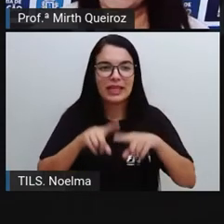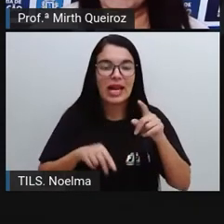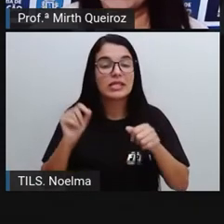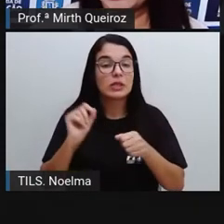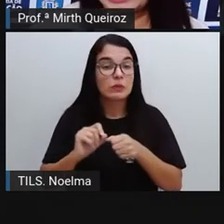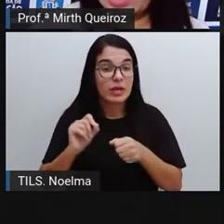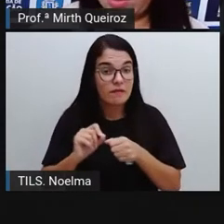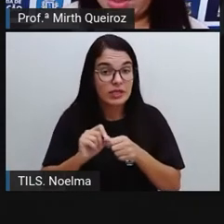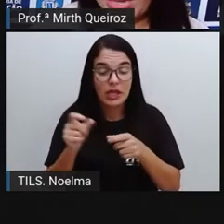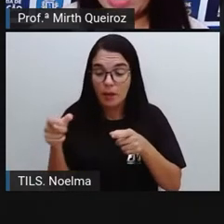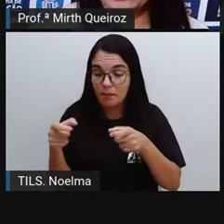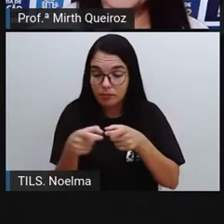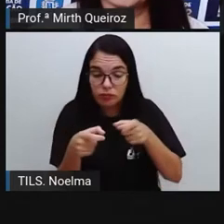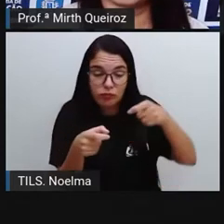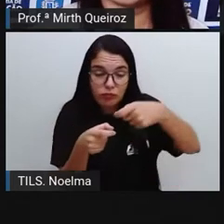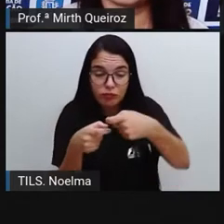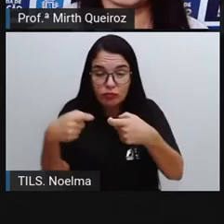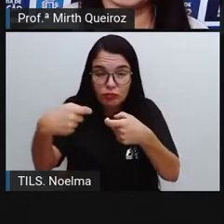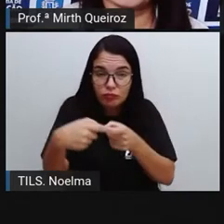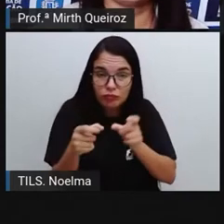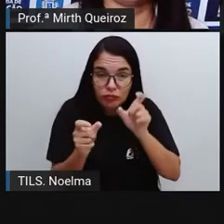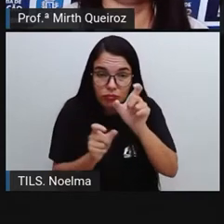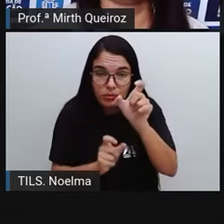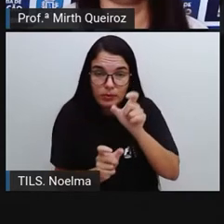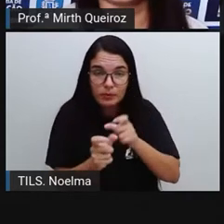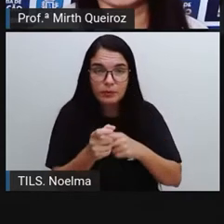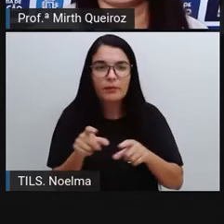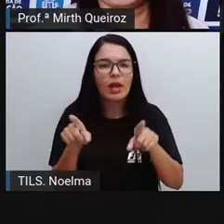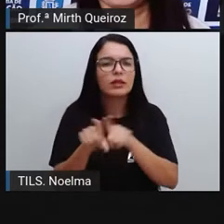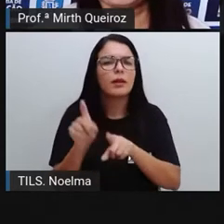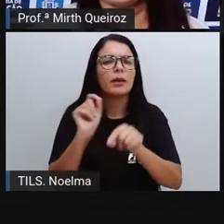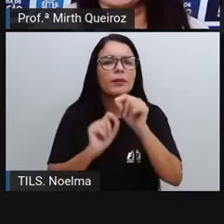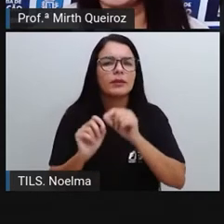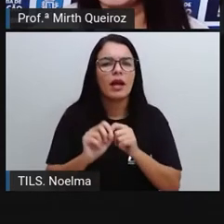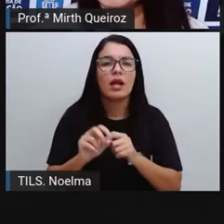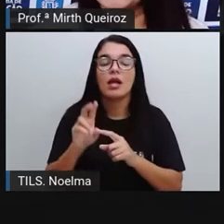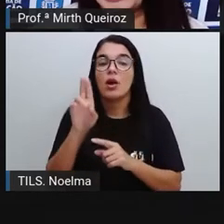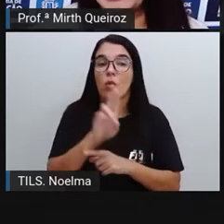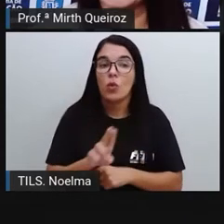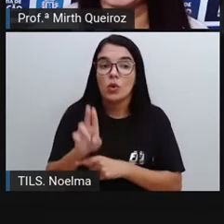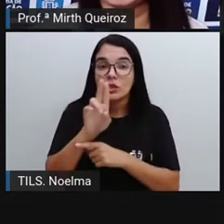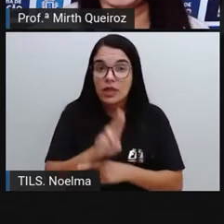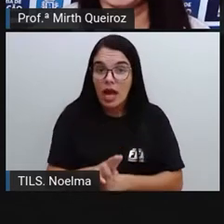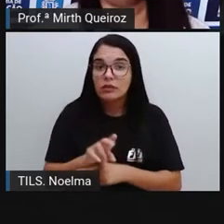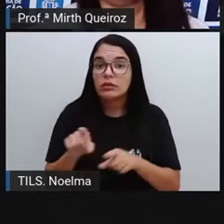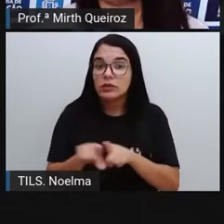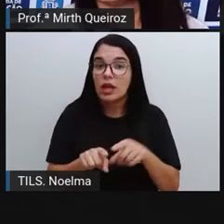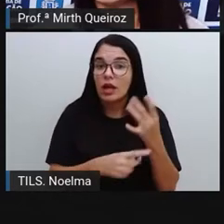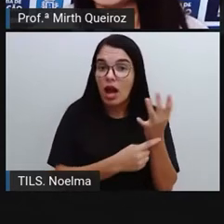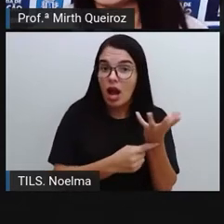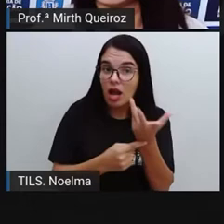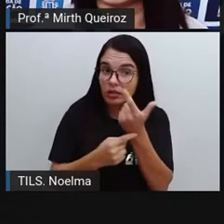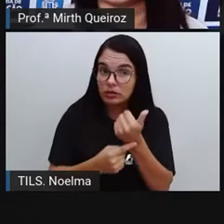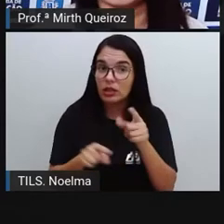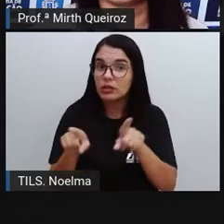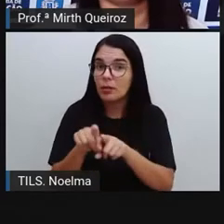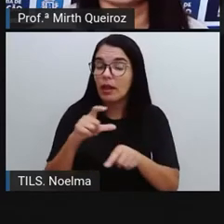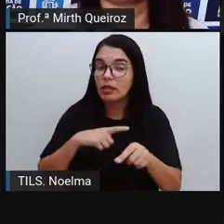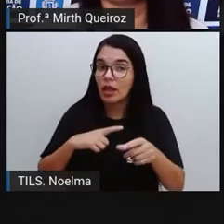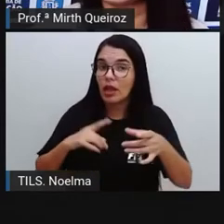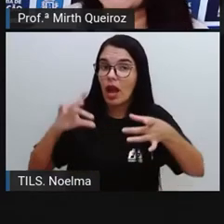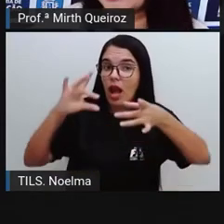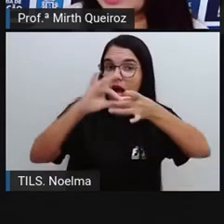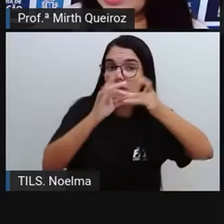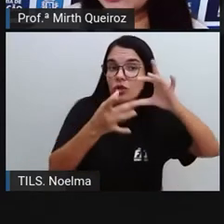produzir um mosaico, certo? Além de ser usado em peças de arte, é muitas vezes associado